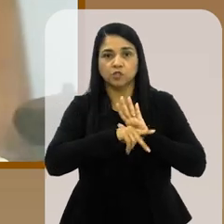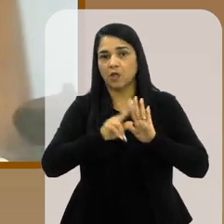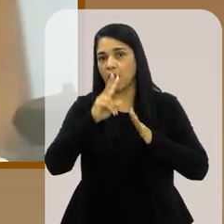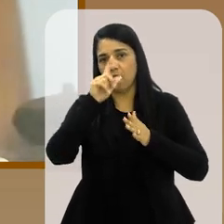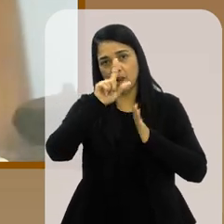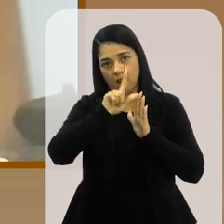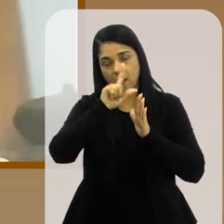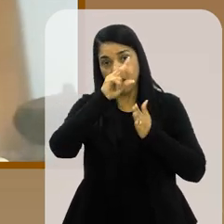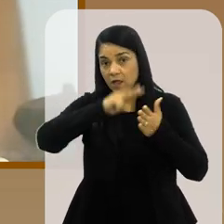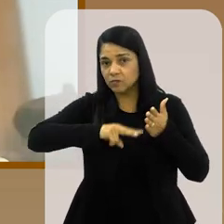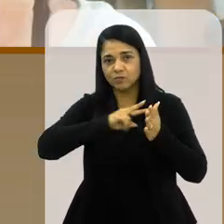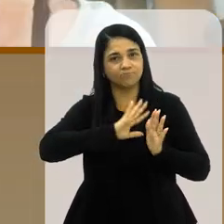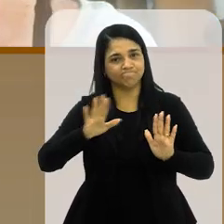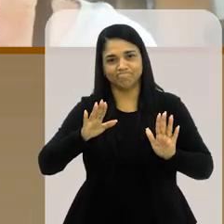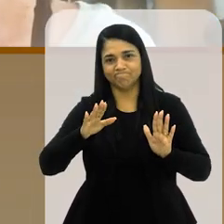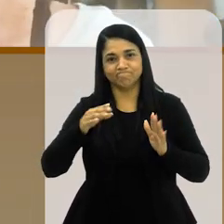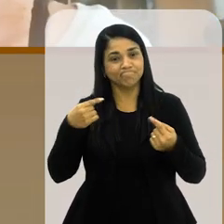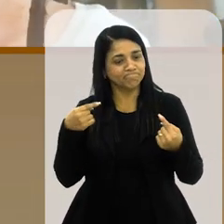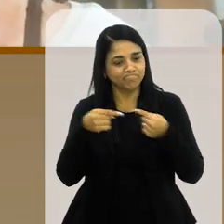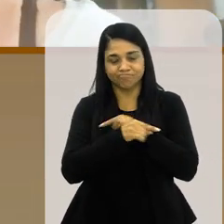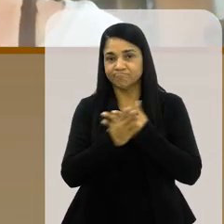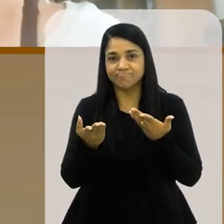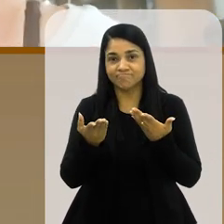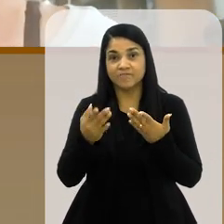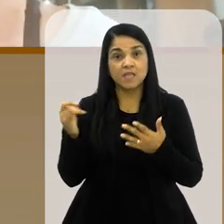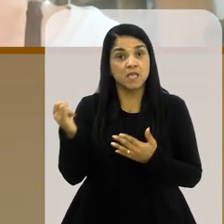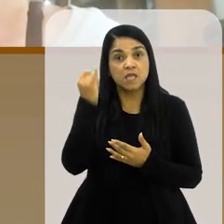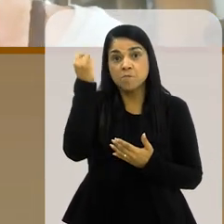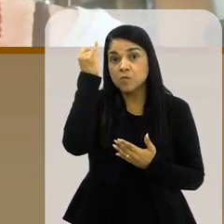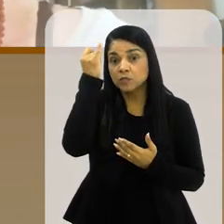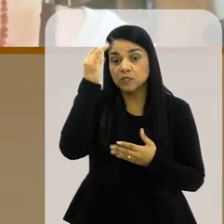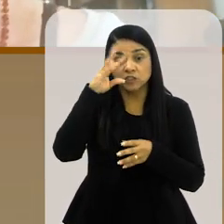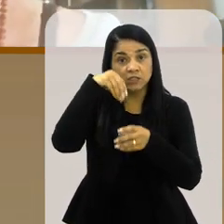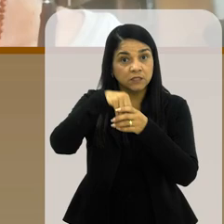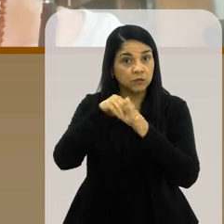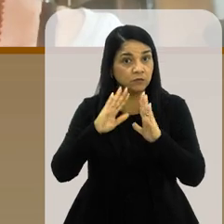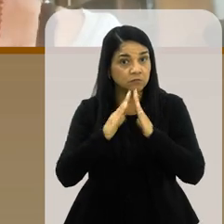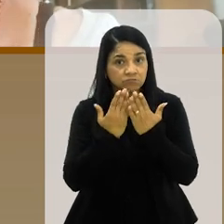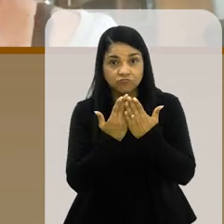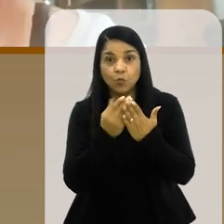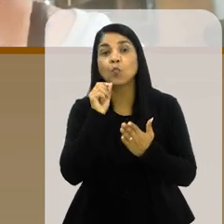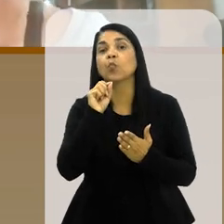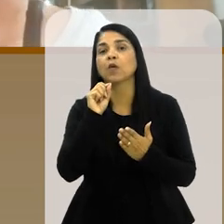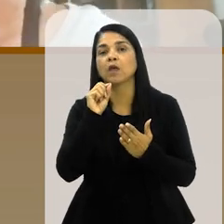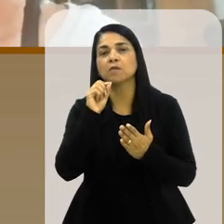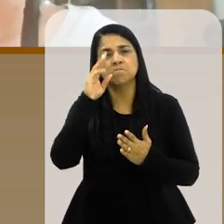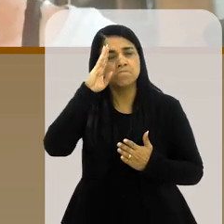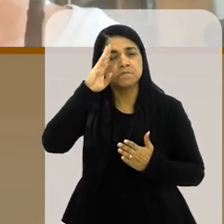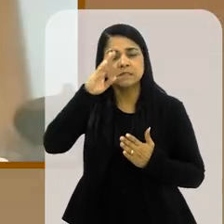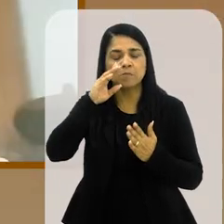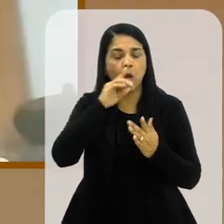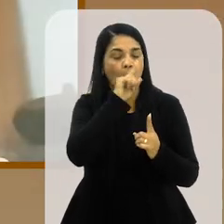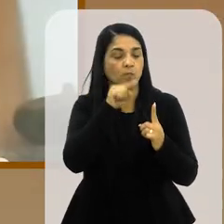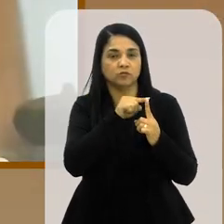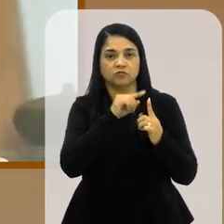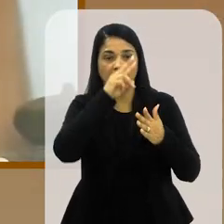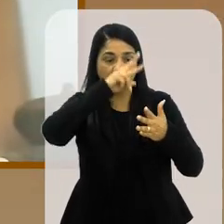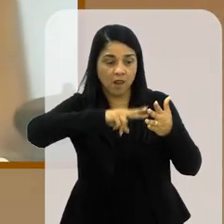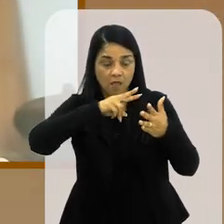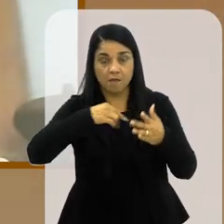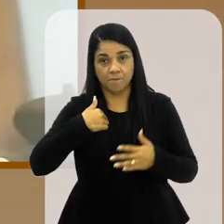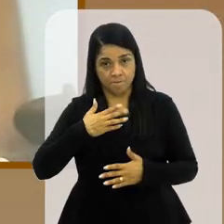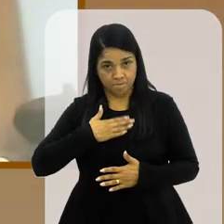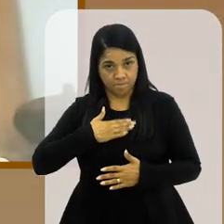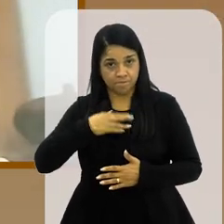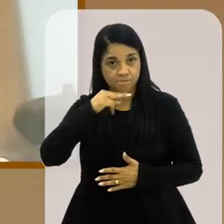de leitura, né? Porque não tem nada mais importante numa escola do que a leitura. A minha